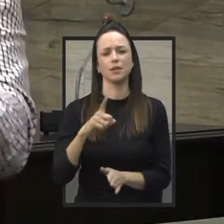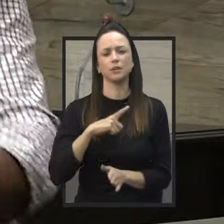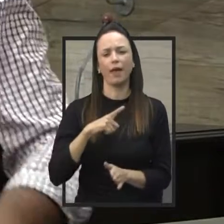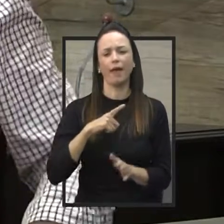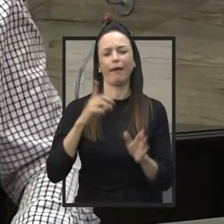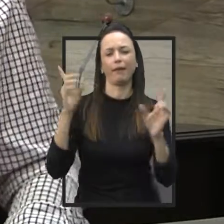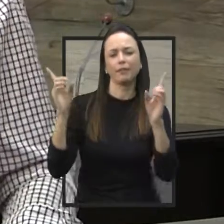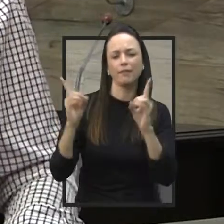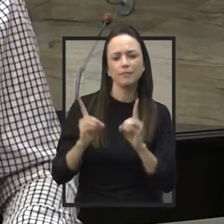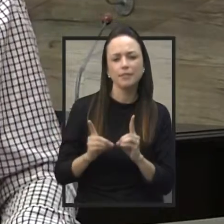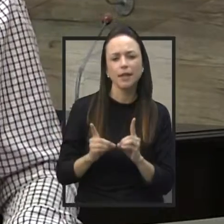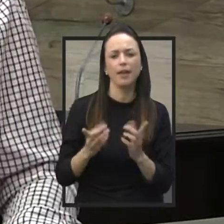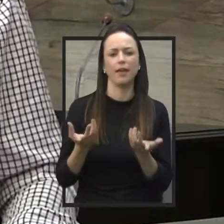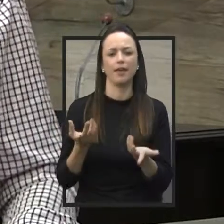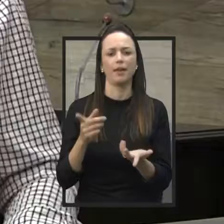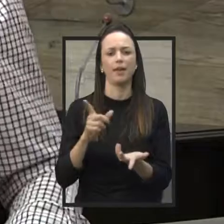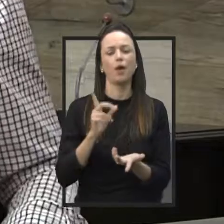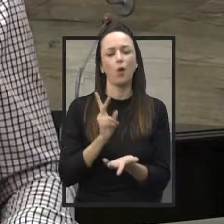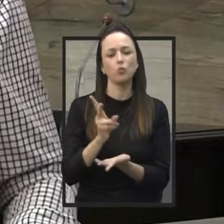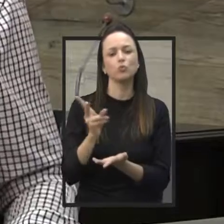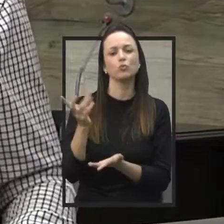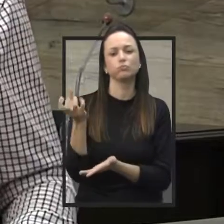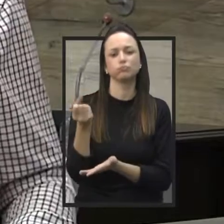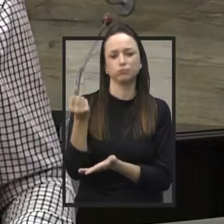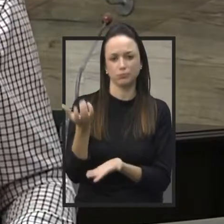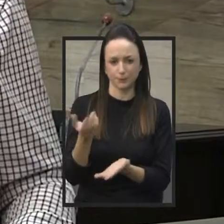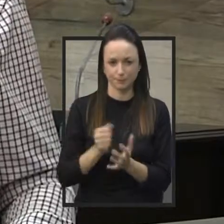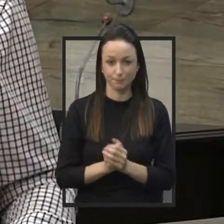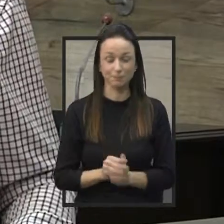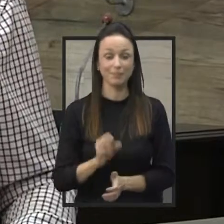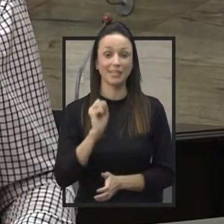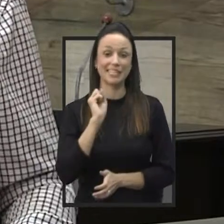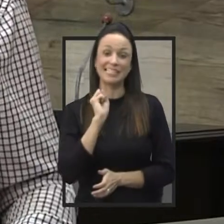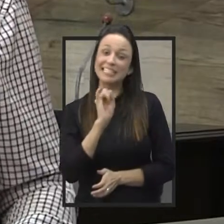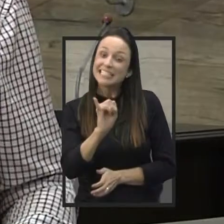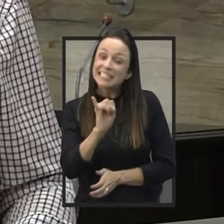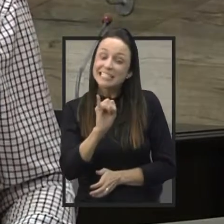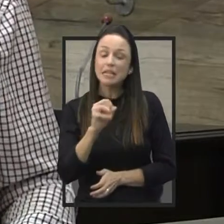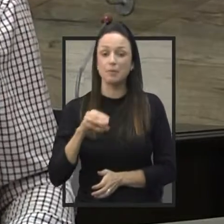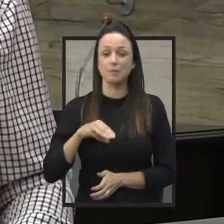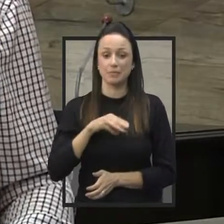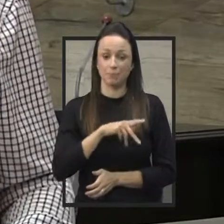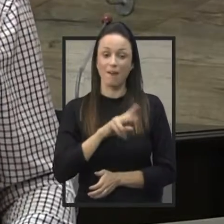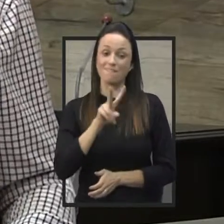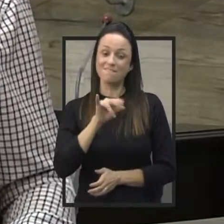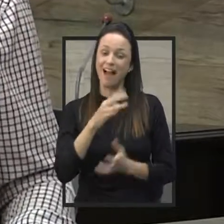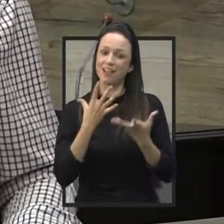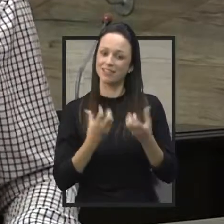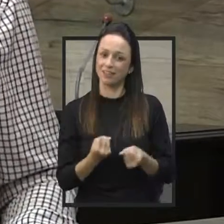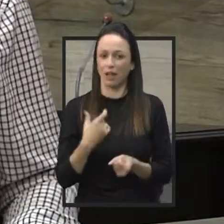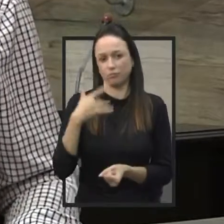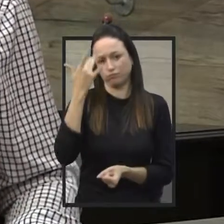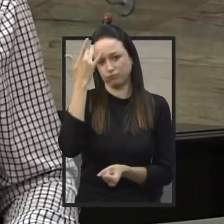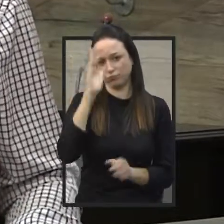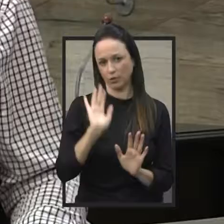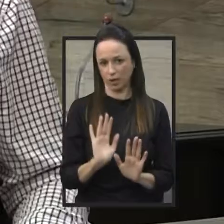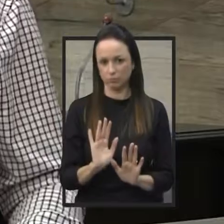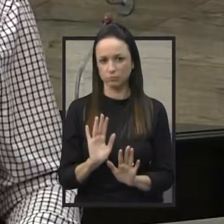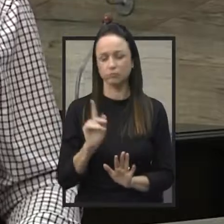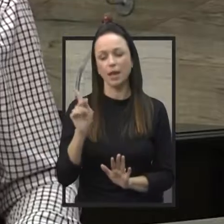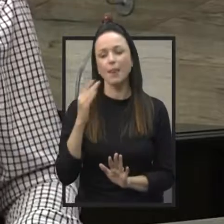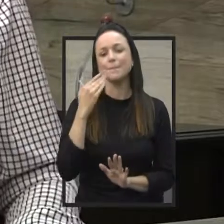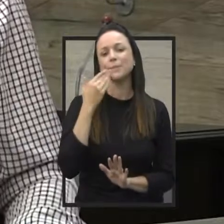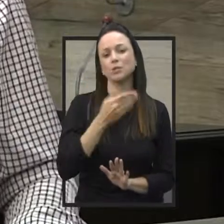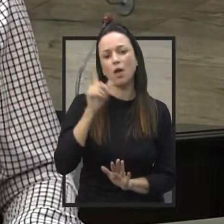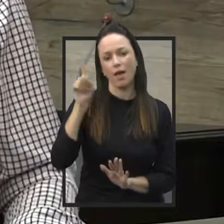deficiência e que ainda são os beneficiários. Se o Ministério Público vai aceitar, a gente não sabe, mas foi isso que a gente pediu que eles